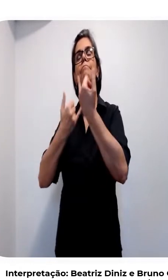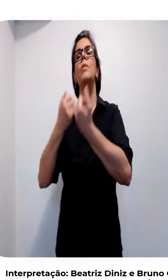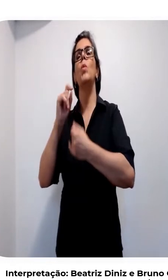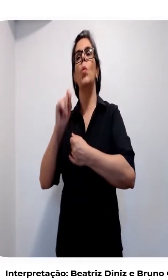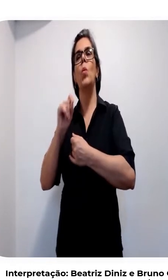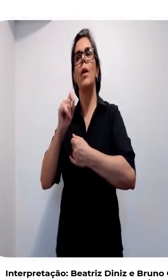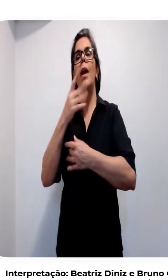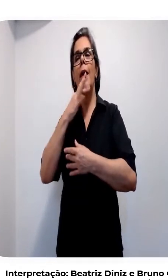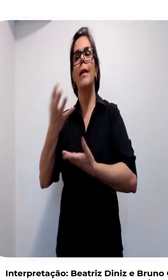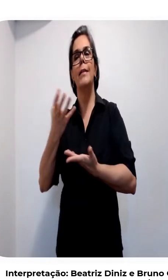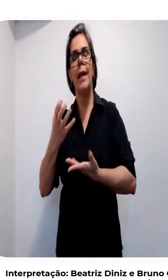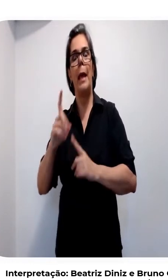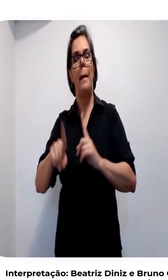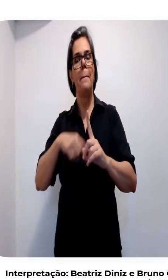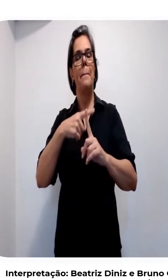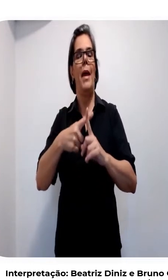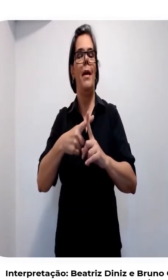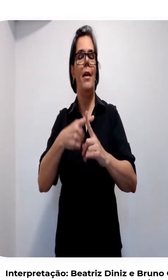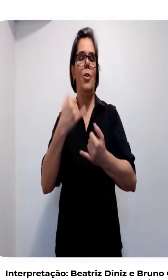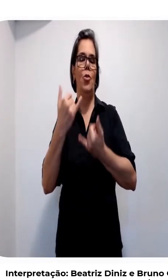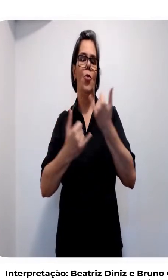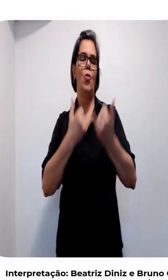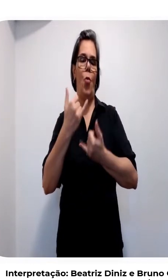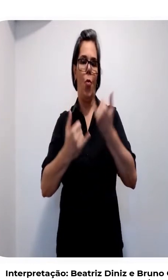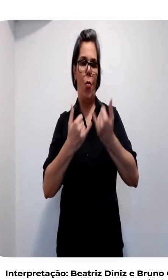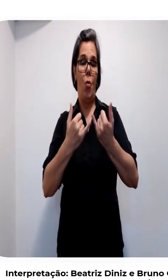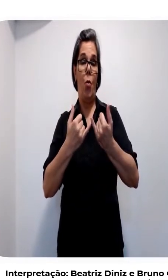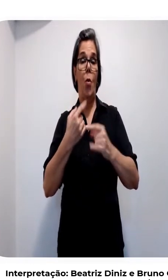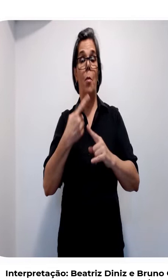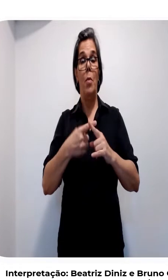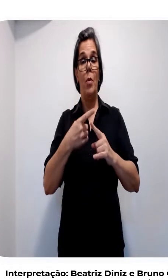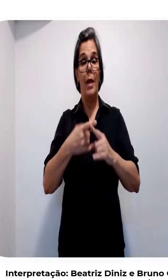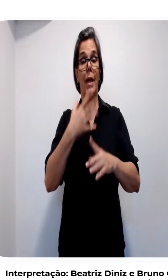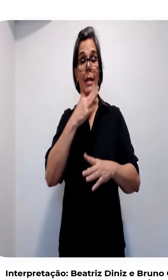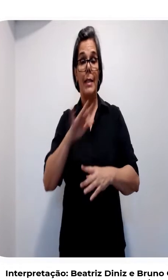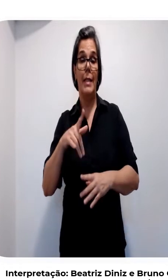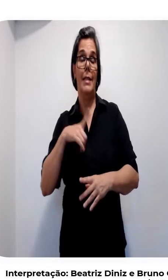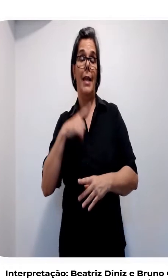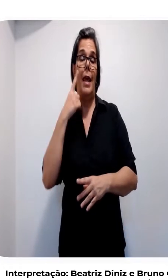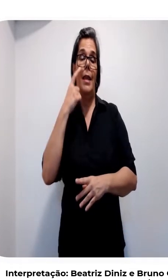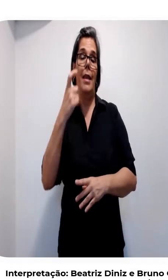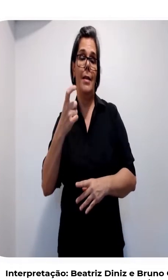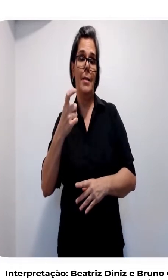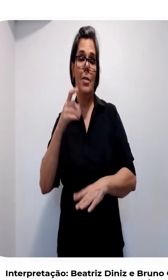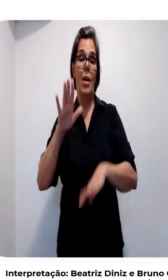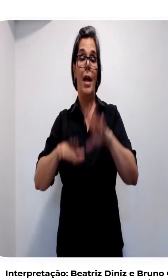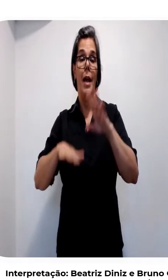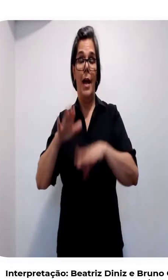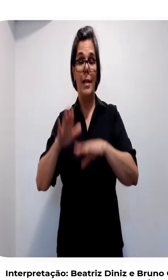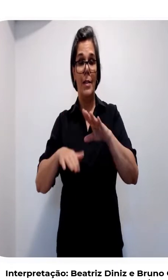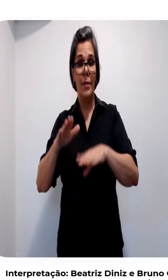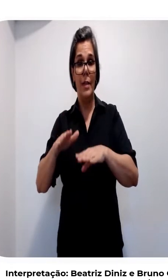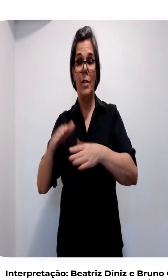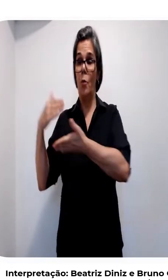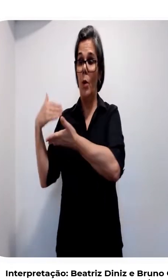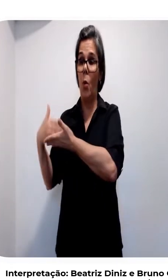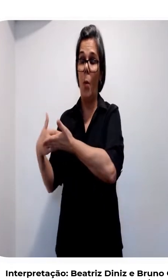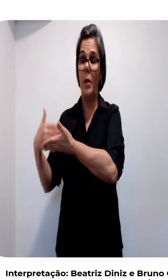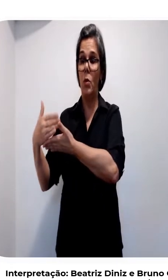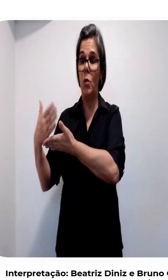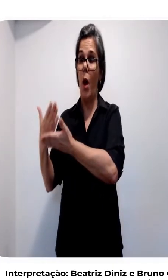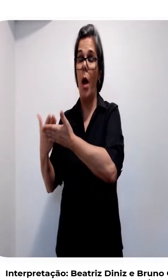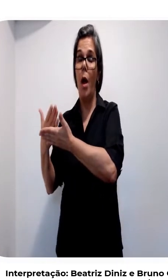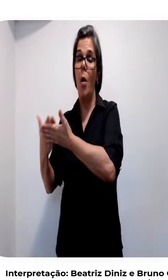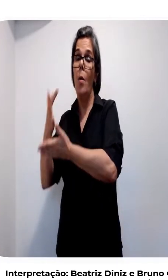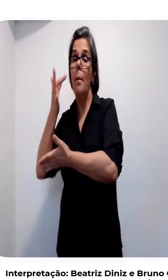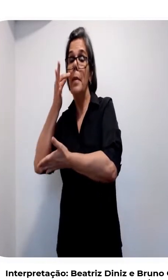esses jogos, elas ficam interessadas. Às vezes são jogos que já jogaram, né, nesse período que a gente estava em sala ainda,